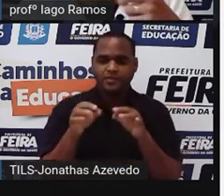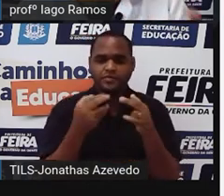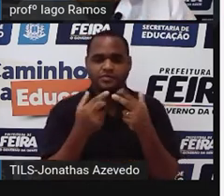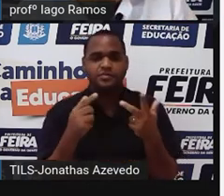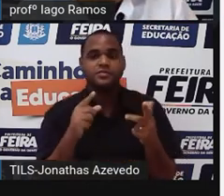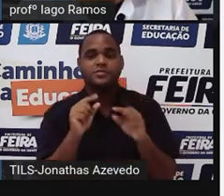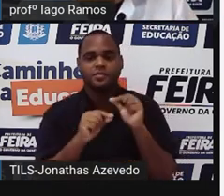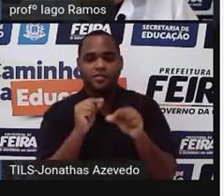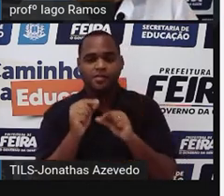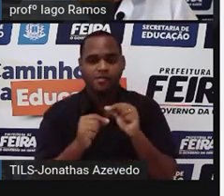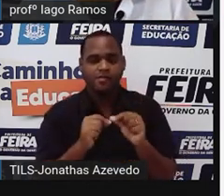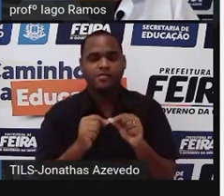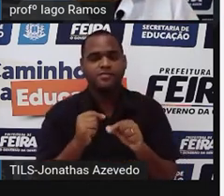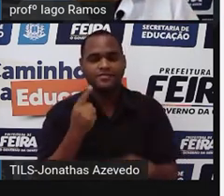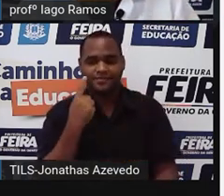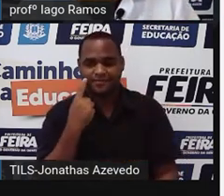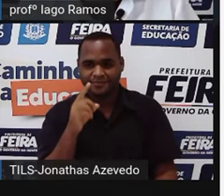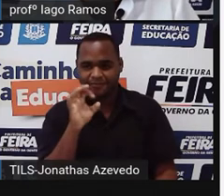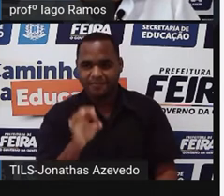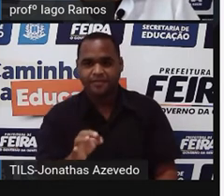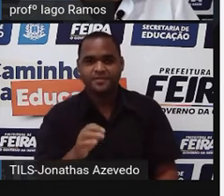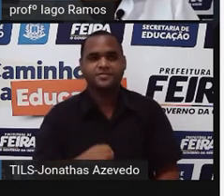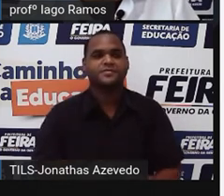retângulo, certo?